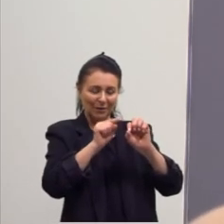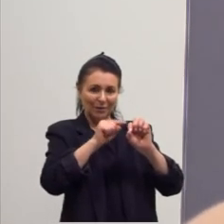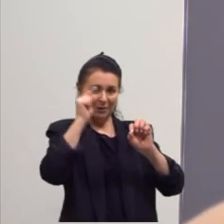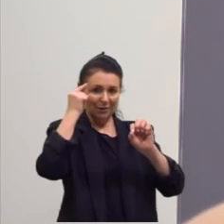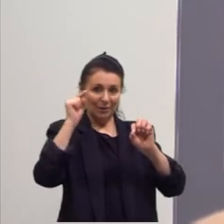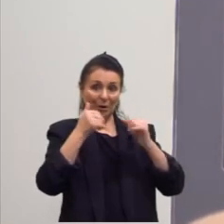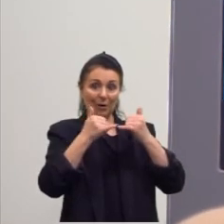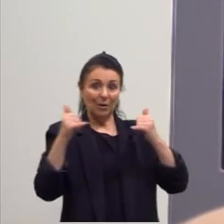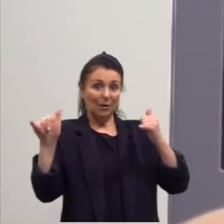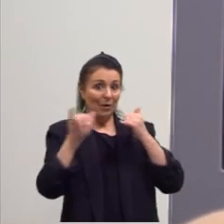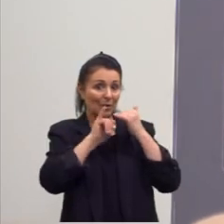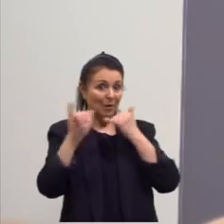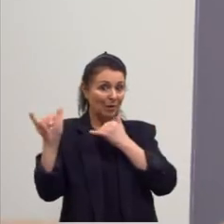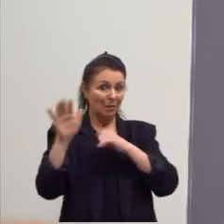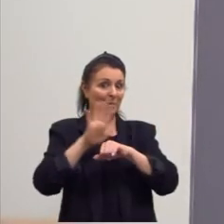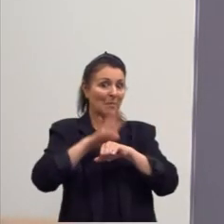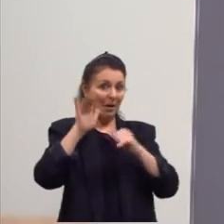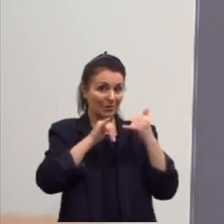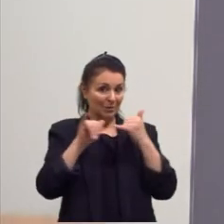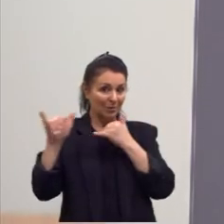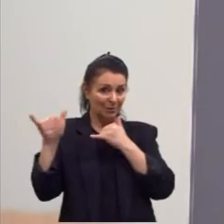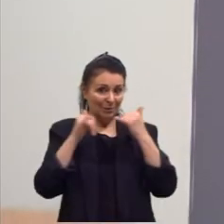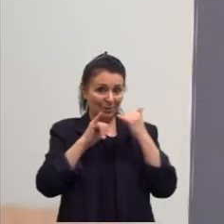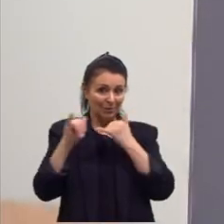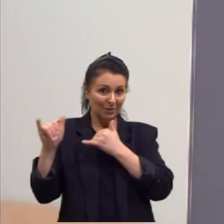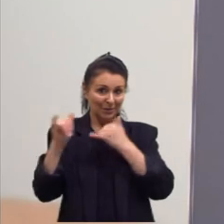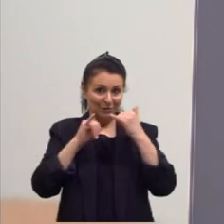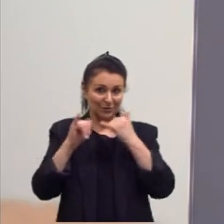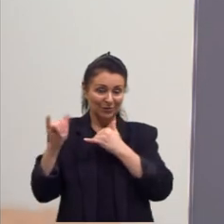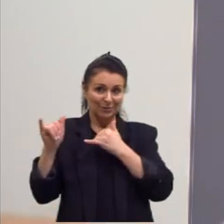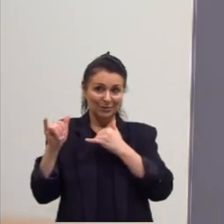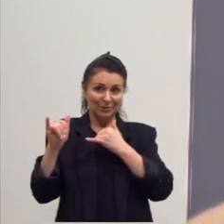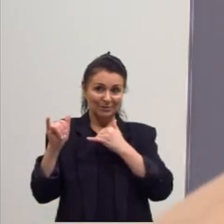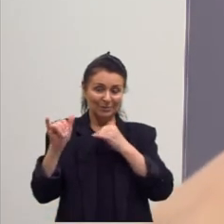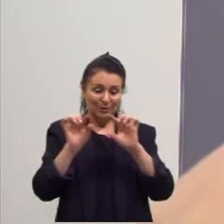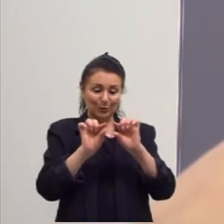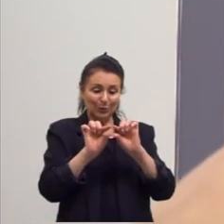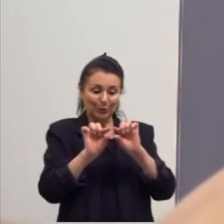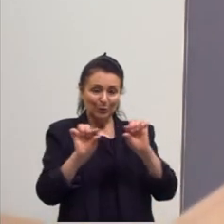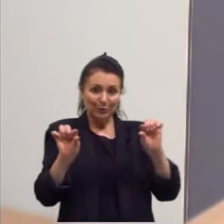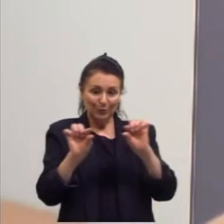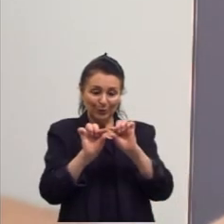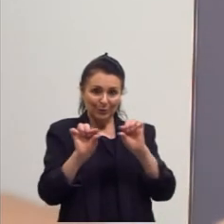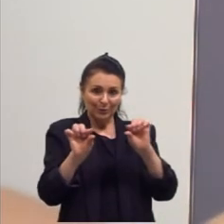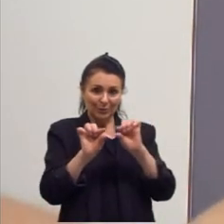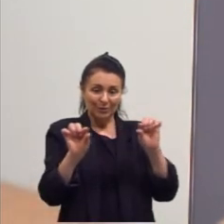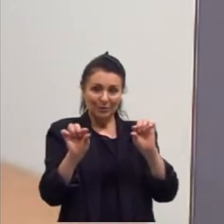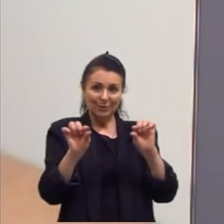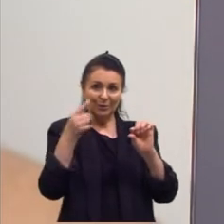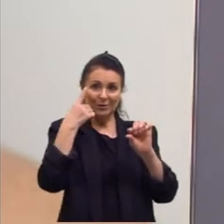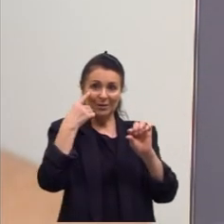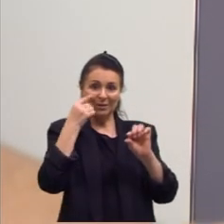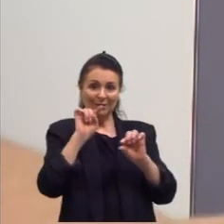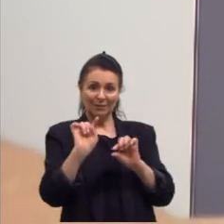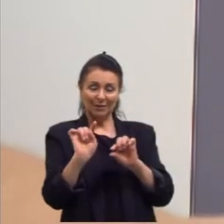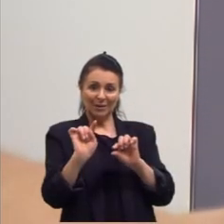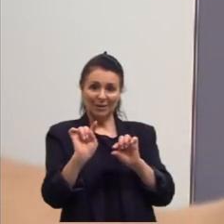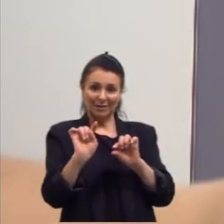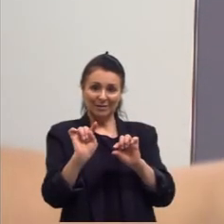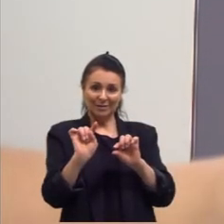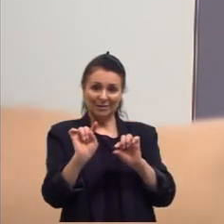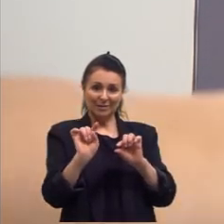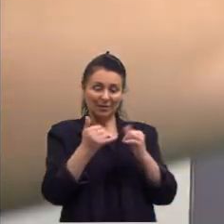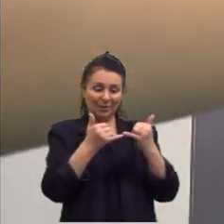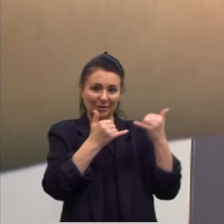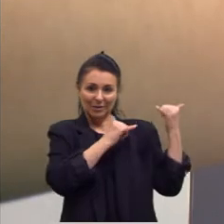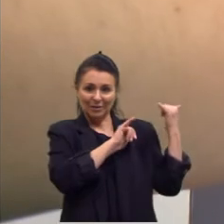corrente vai estar passando por esse é por esse fio a e aqui a gente consegue ver certinho o valor da corrente